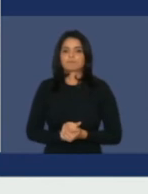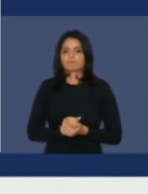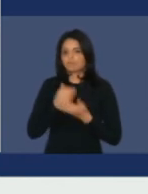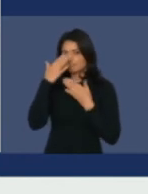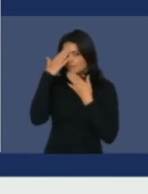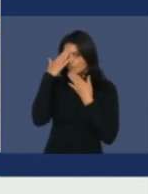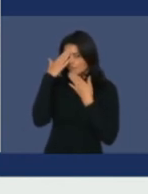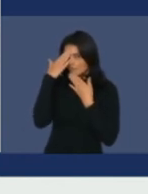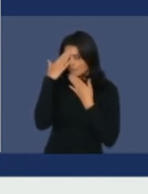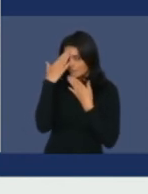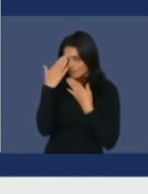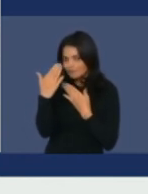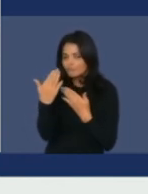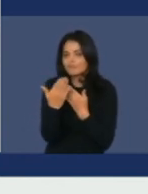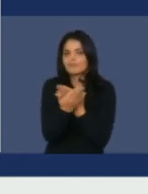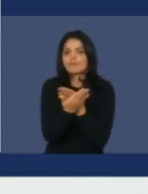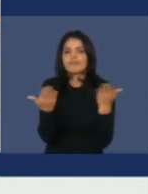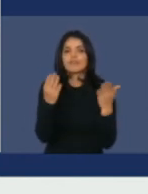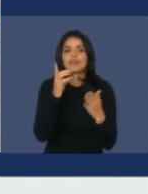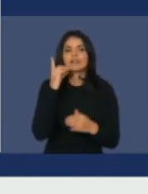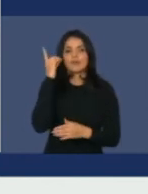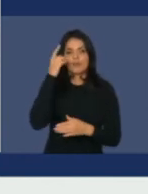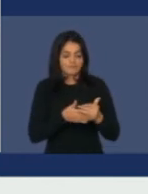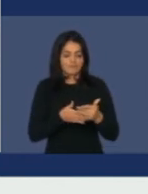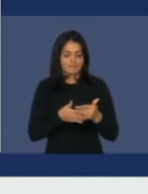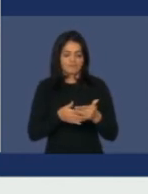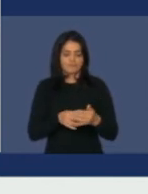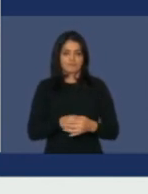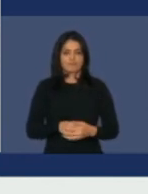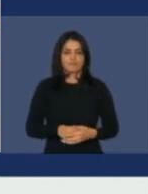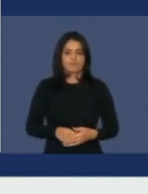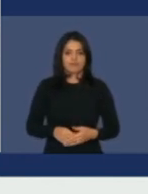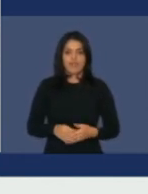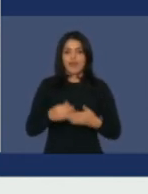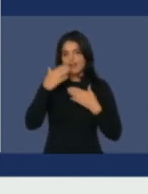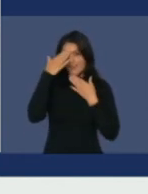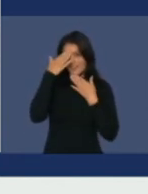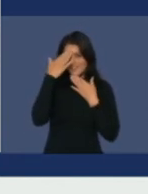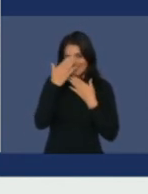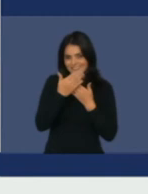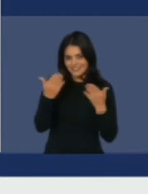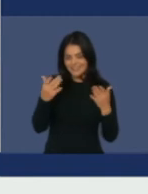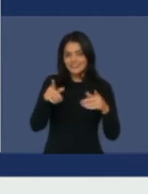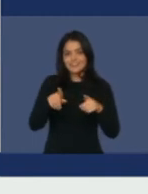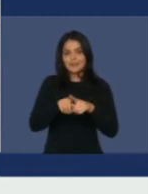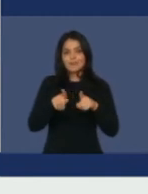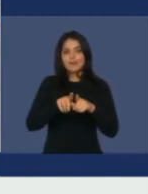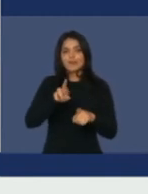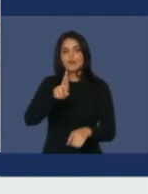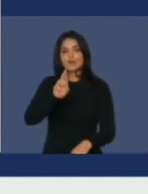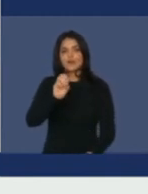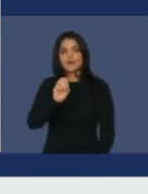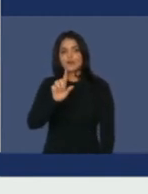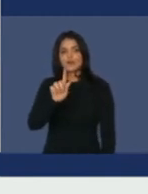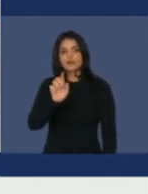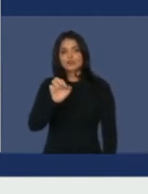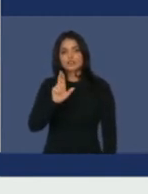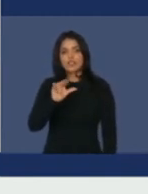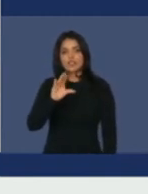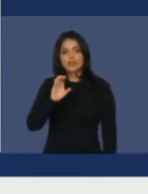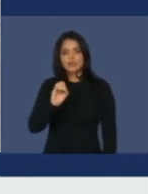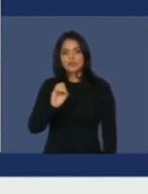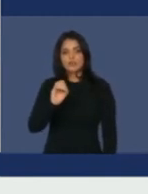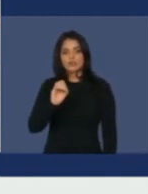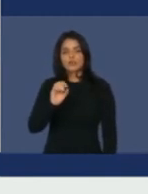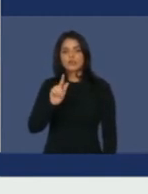Agradecer também a todos os deputados que votaram favoráveis. Quero agradecer ao Rogério Greco, que é um dos maiores